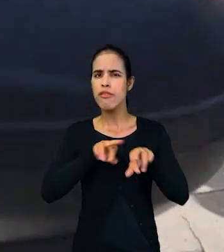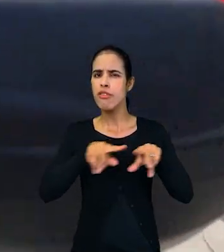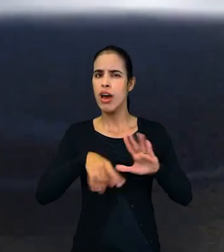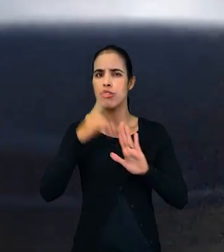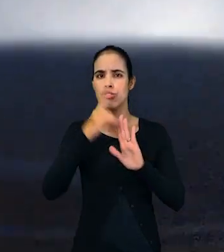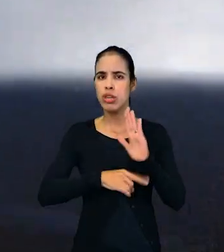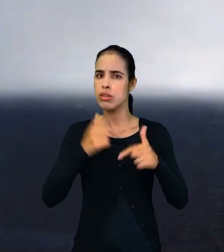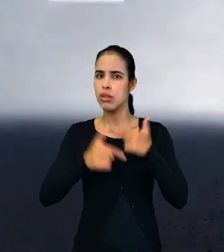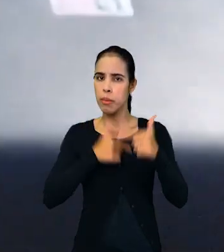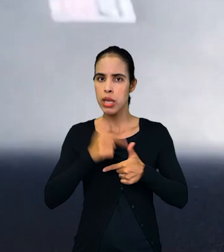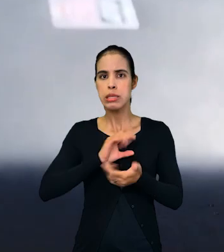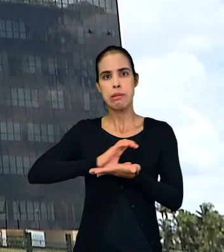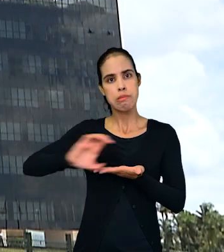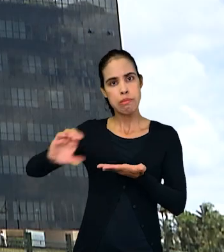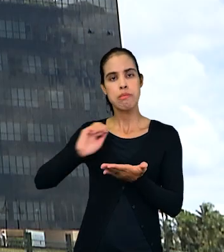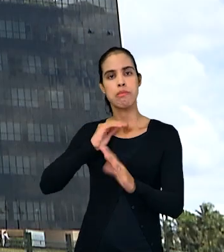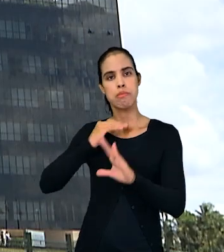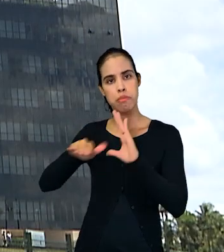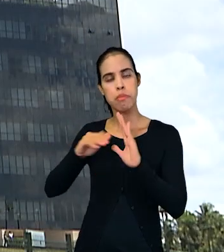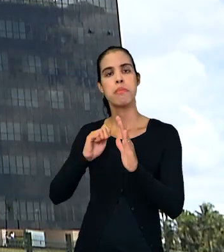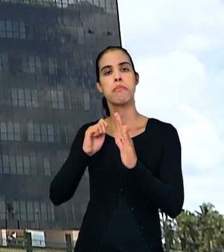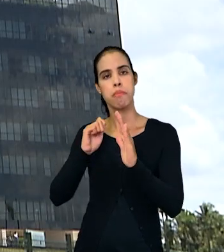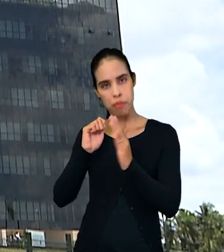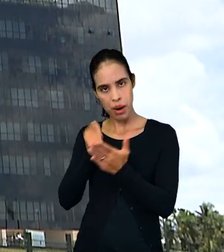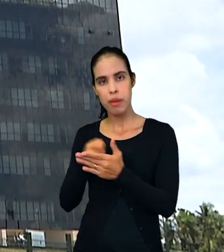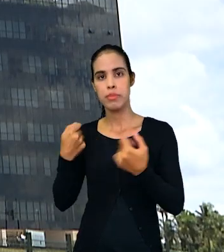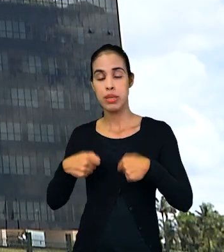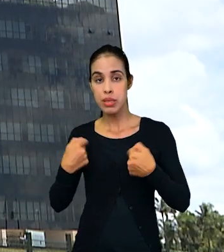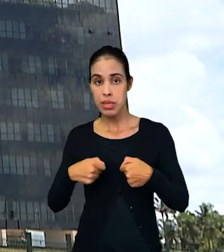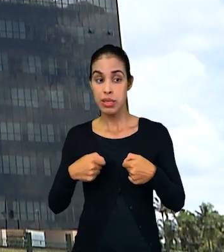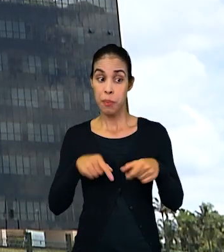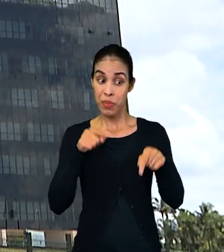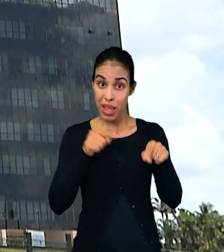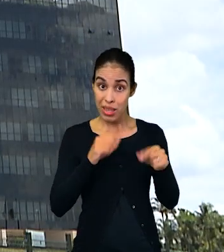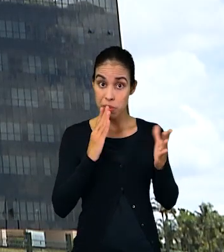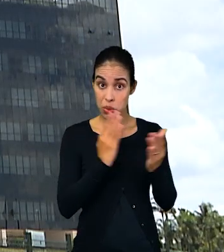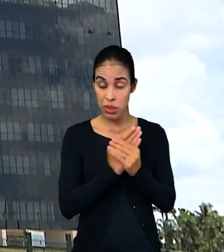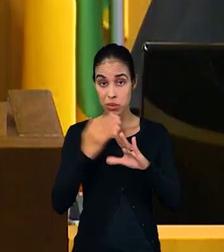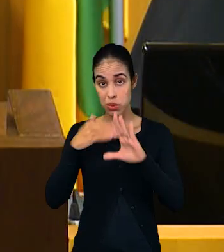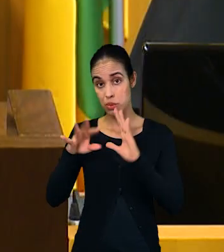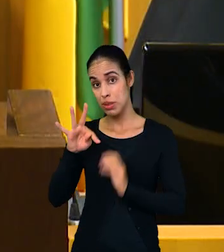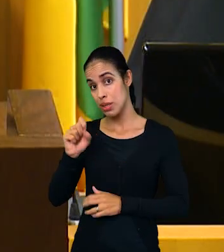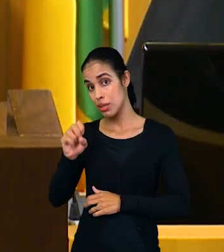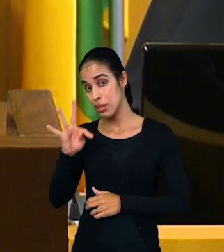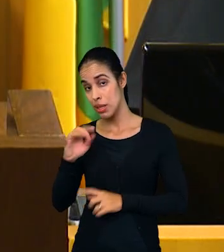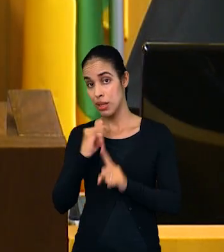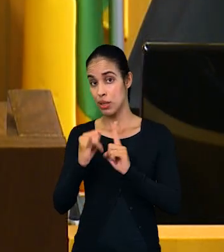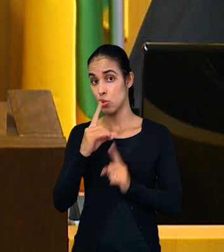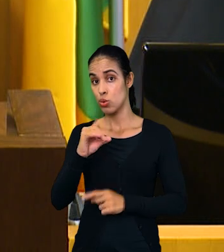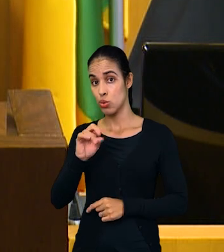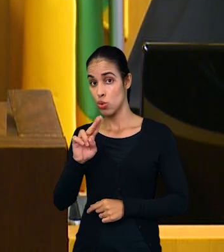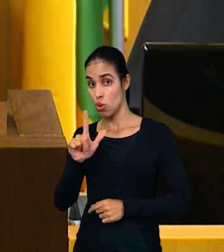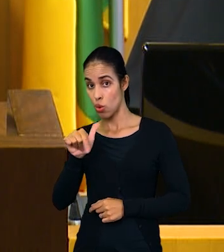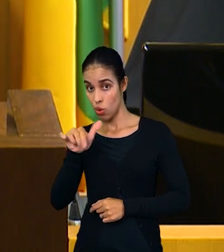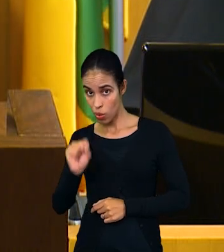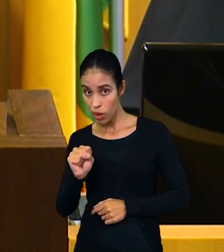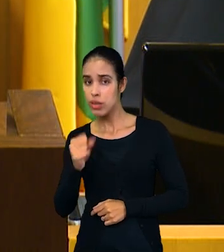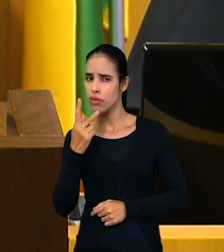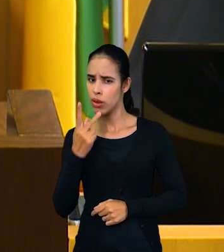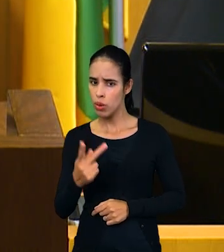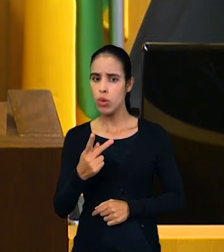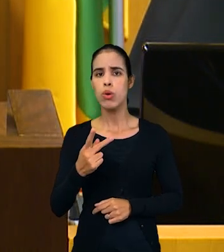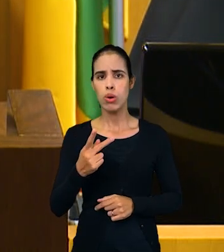pagar as verbas rescisórias. O caso chegou ao Tribunal Superior do Trabalho. O relator ministro Douglas